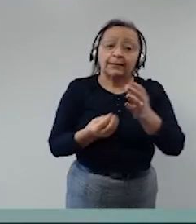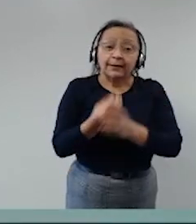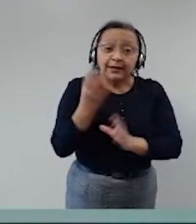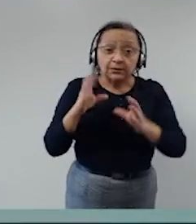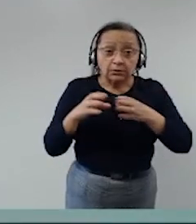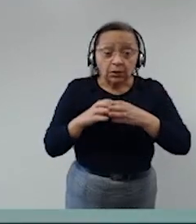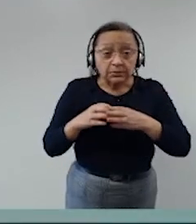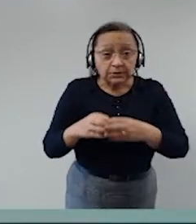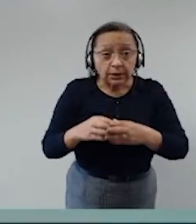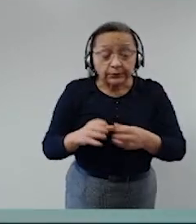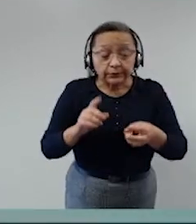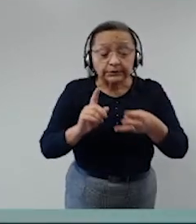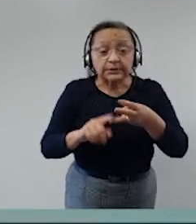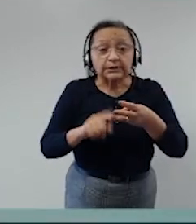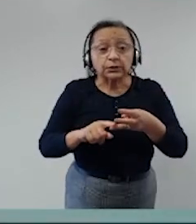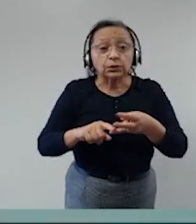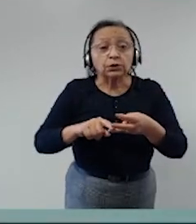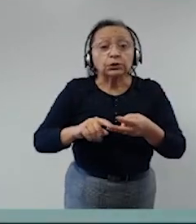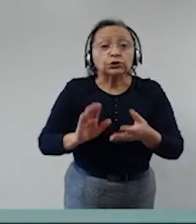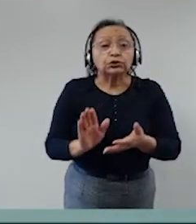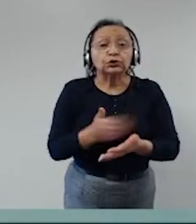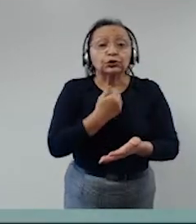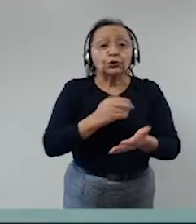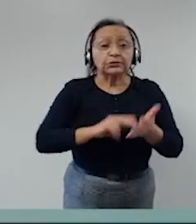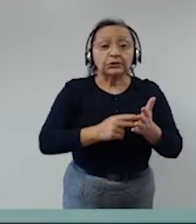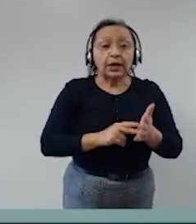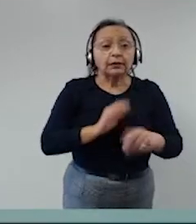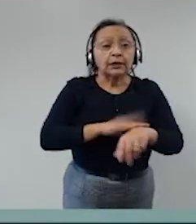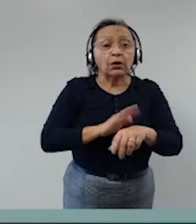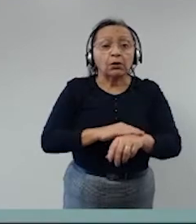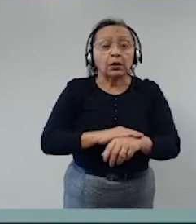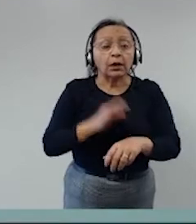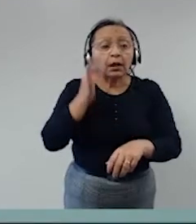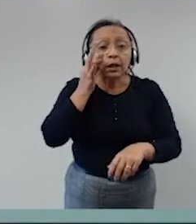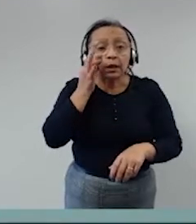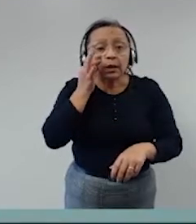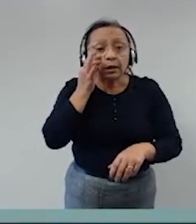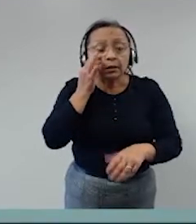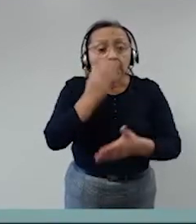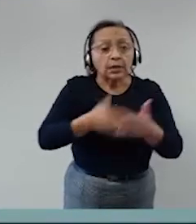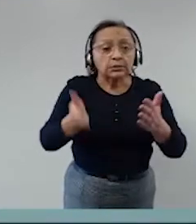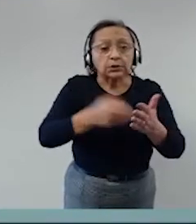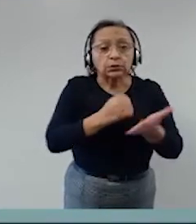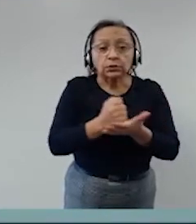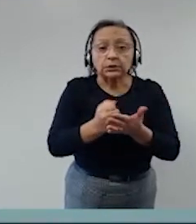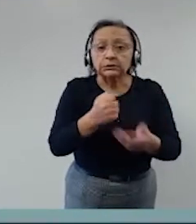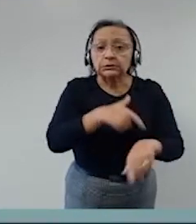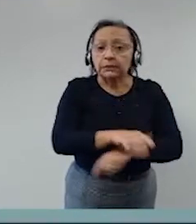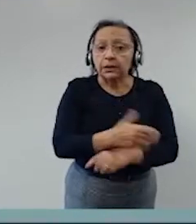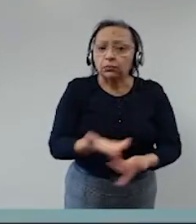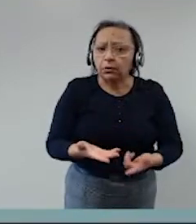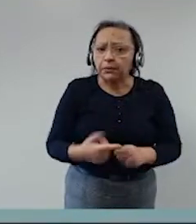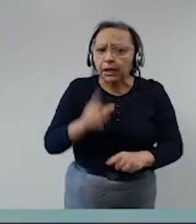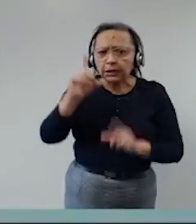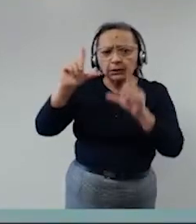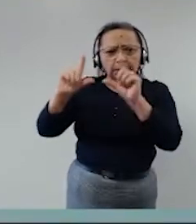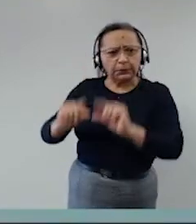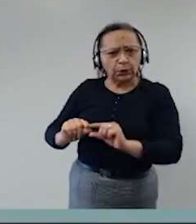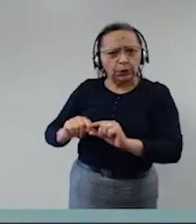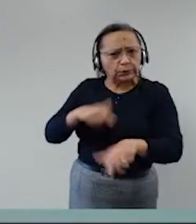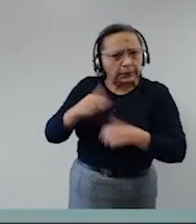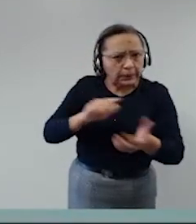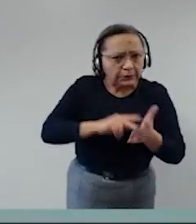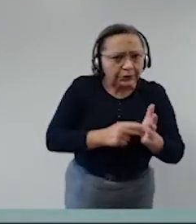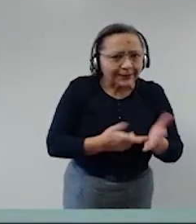e o terceiro, a retirada dos sindicatos no momento da rescisão contratual. Tudo isso para diminuir a atuação dos